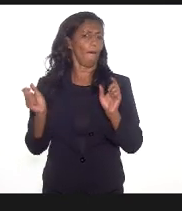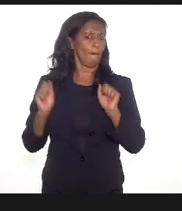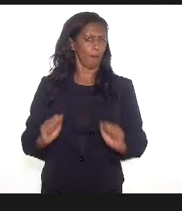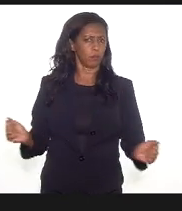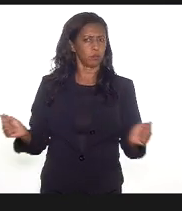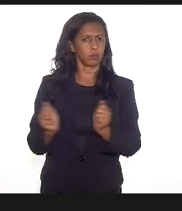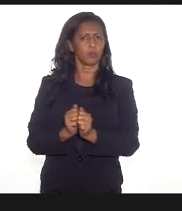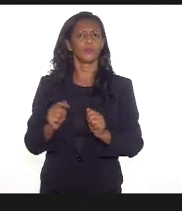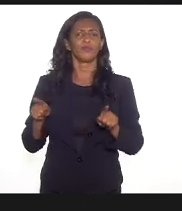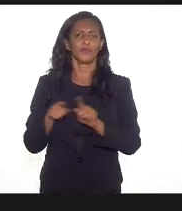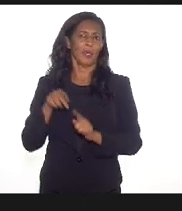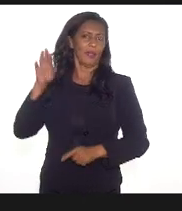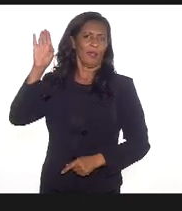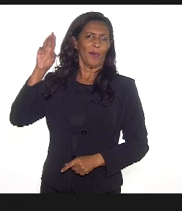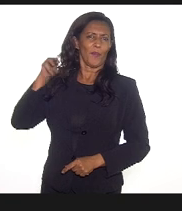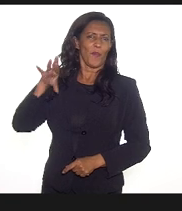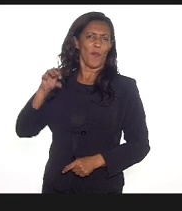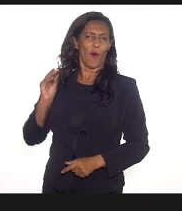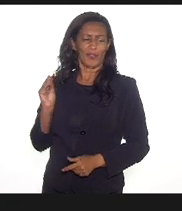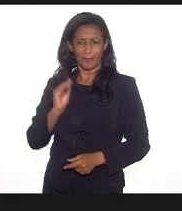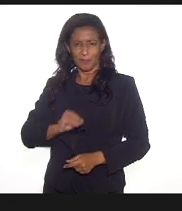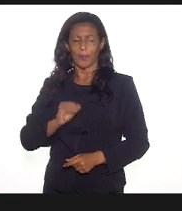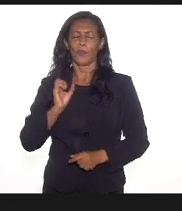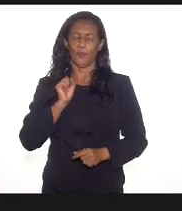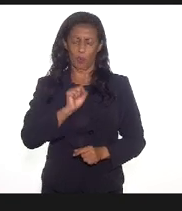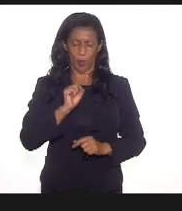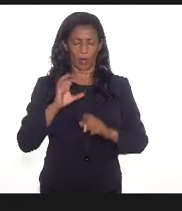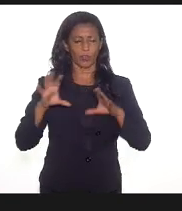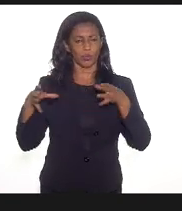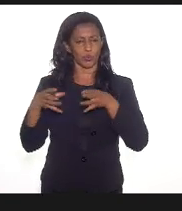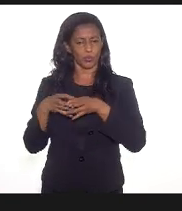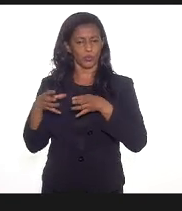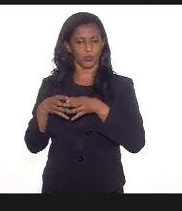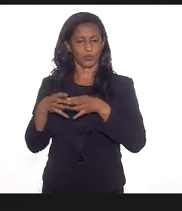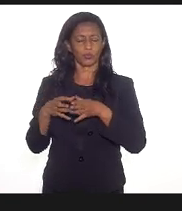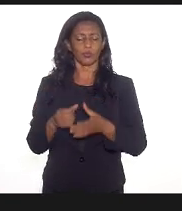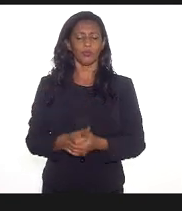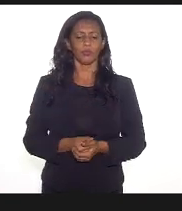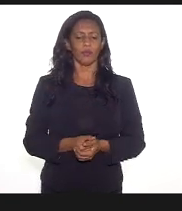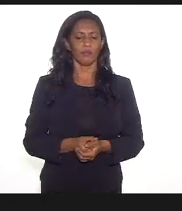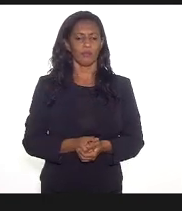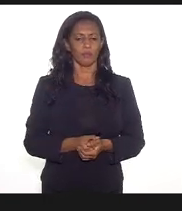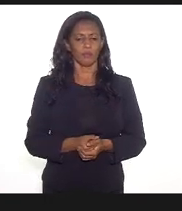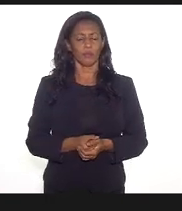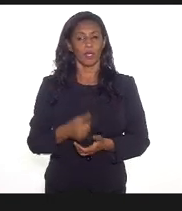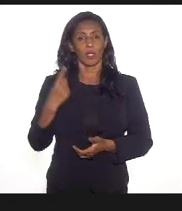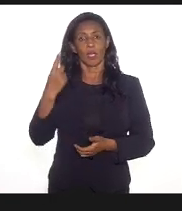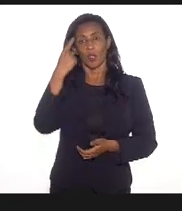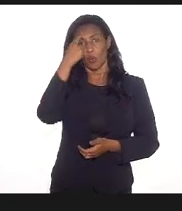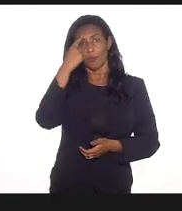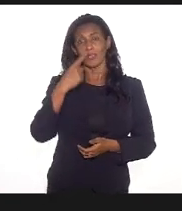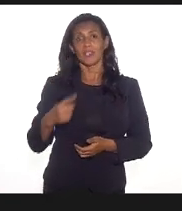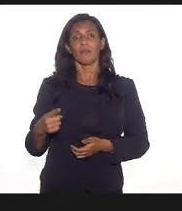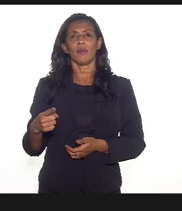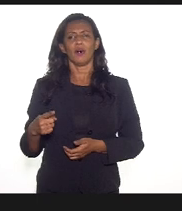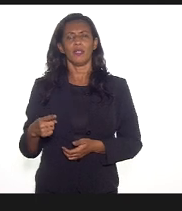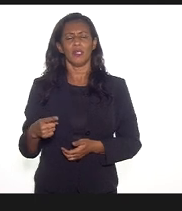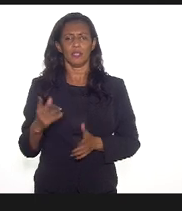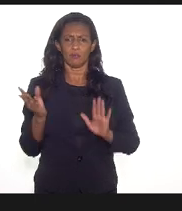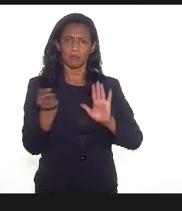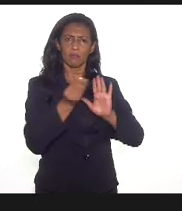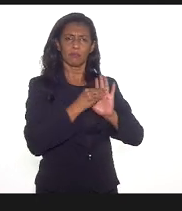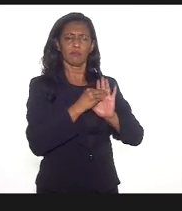a Mônica já se manifestou. Pode colocar lá no grupo, está aberto para todos, porque essa é uma lei, uma semana, inclusão no calendário, mas